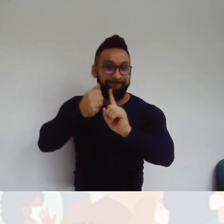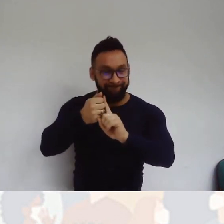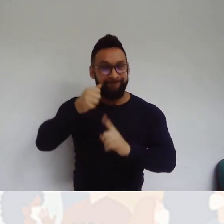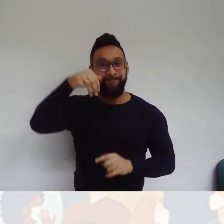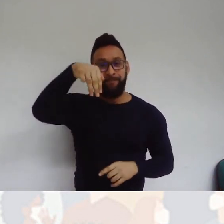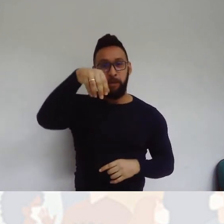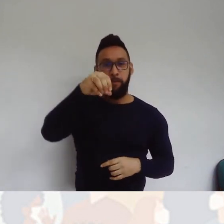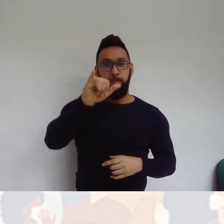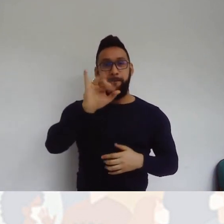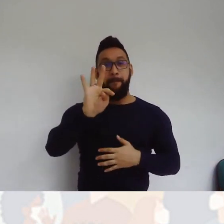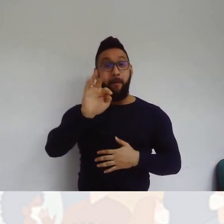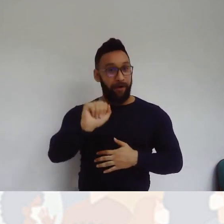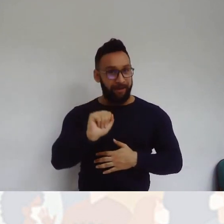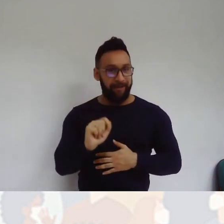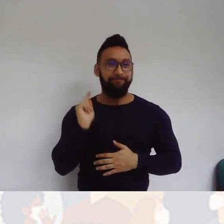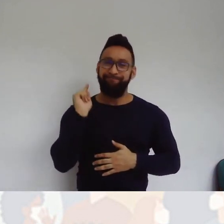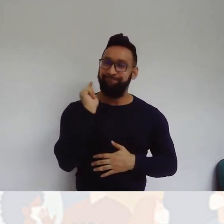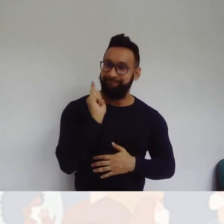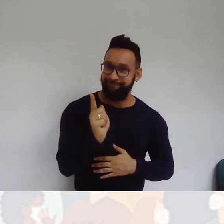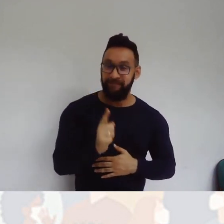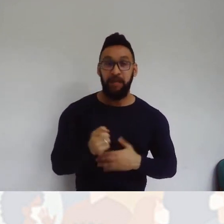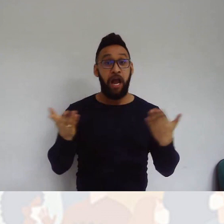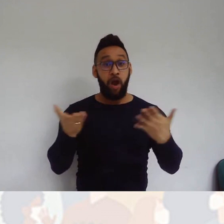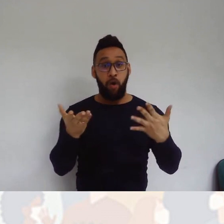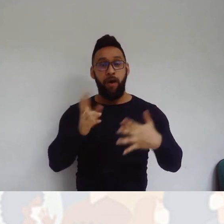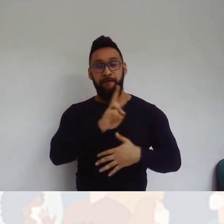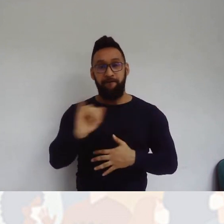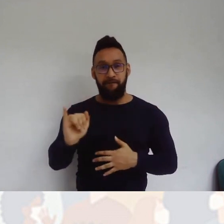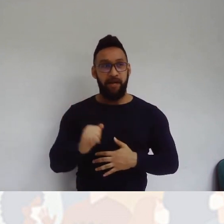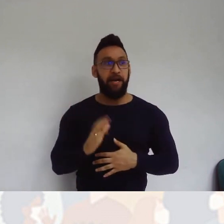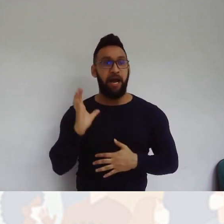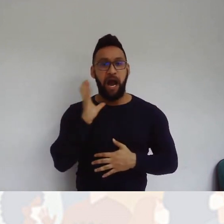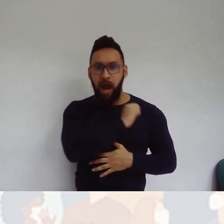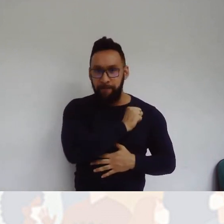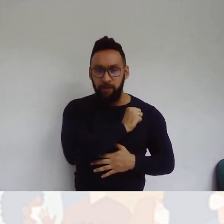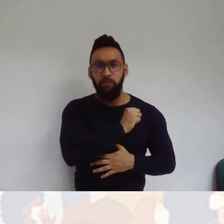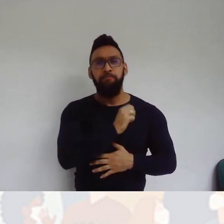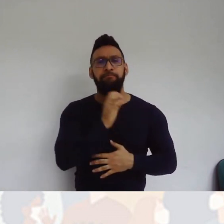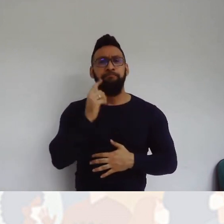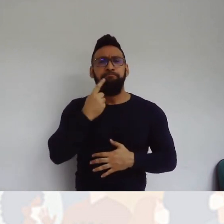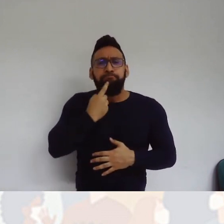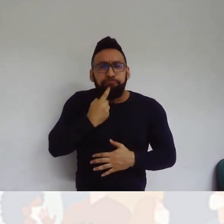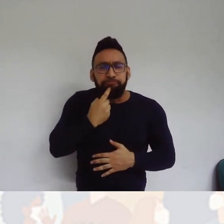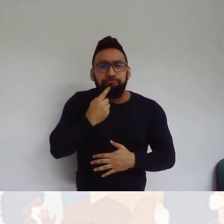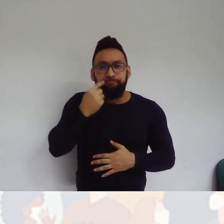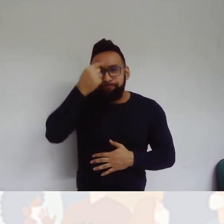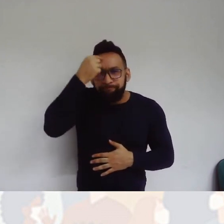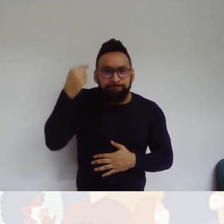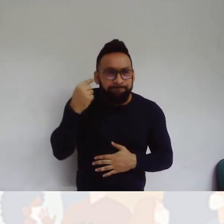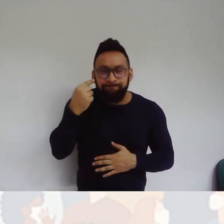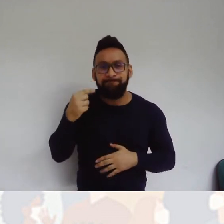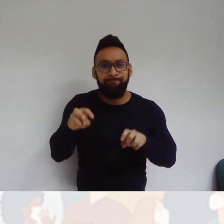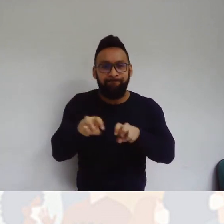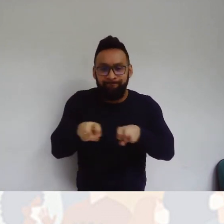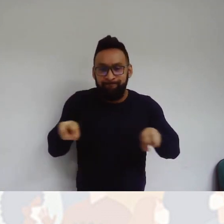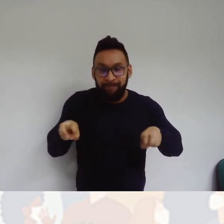Paulo, né, de Moita Lopes, a gente vai fazer aqui um breve lançamento de livros com os